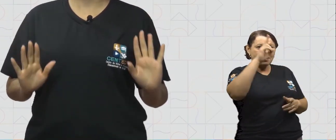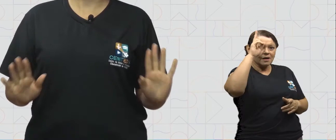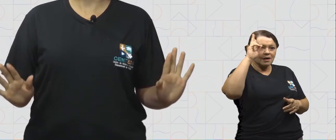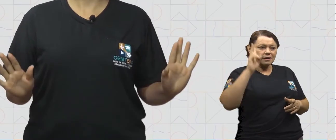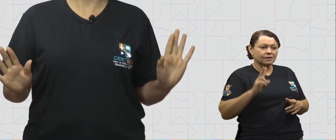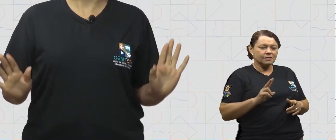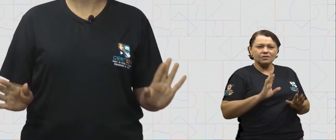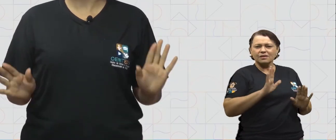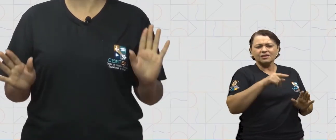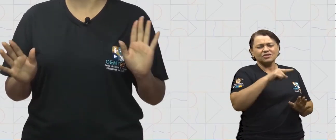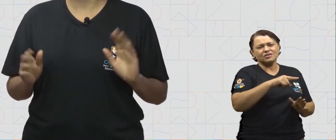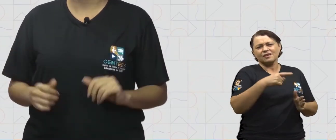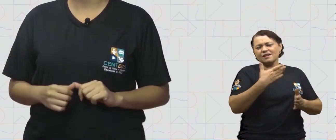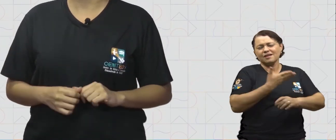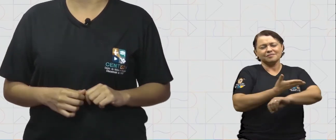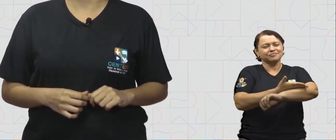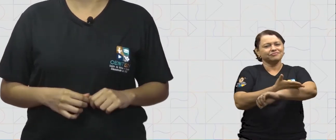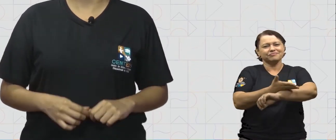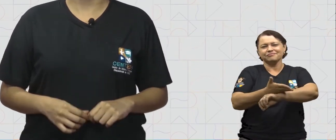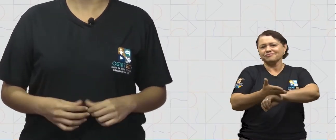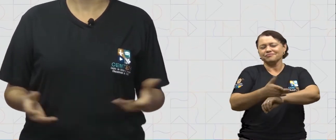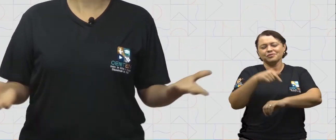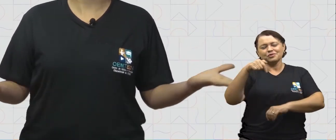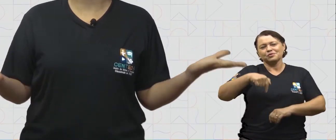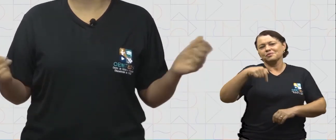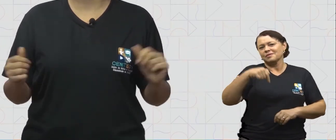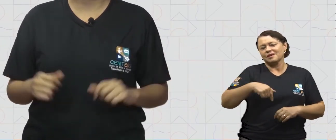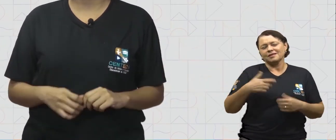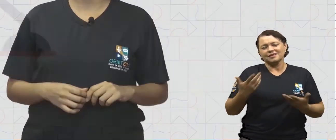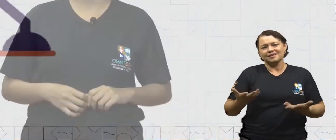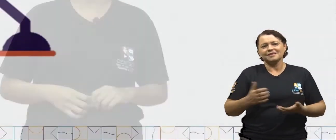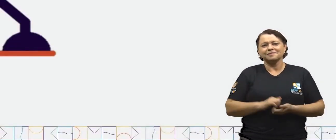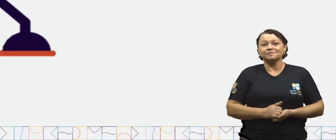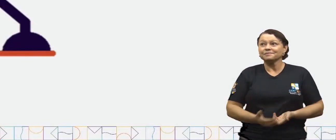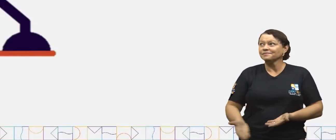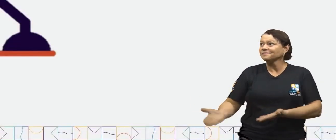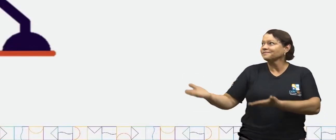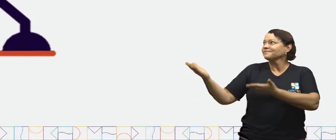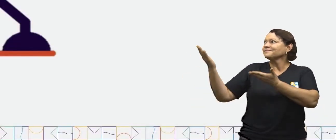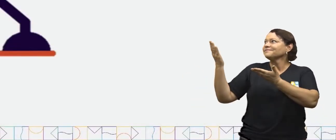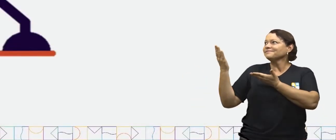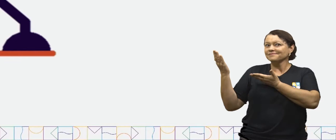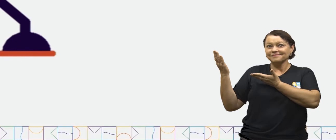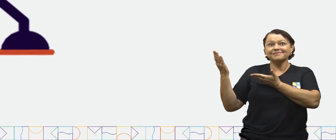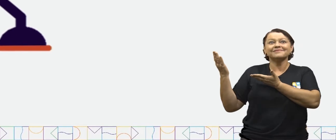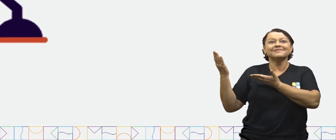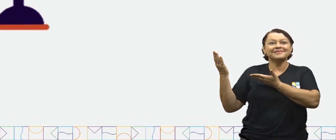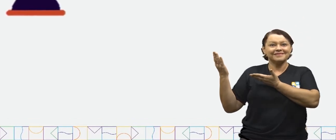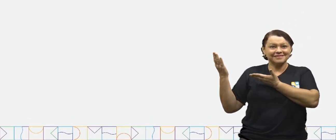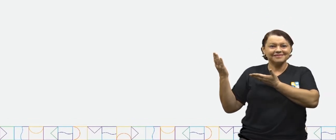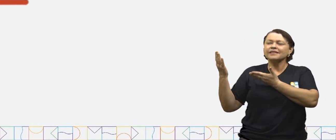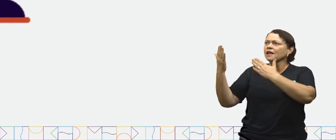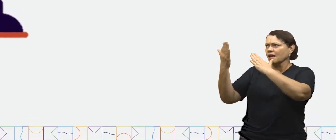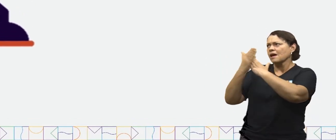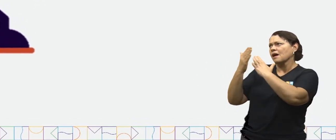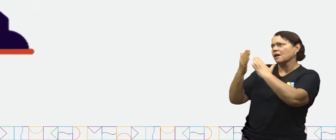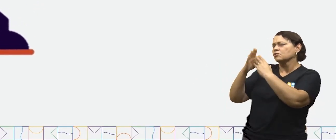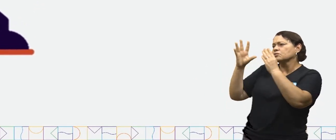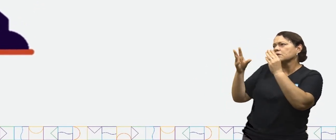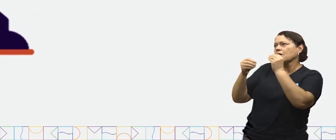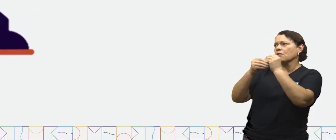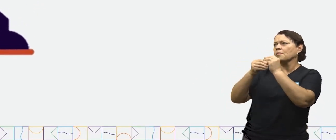Ela já se sente parte das aulas do terceiro ano. Que felicidade! Venha, dona máquina de histórias! Ajude-nos